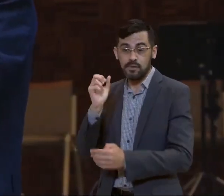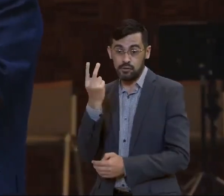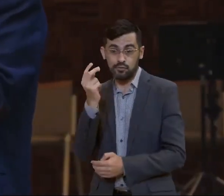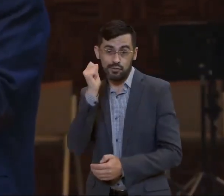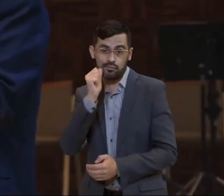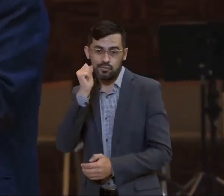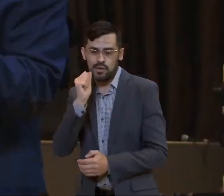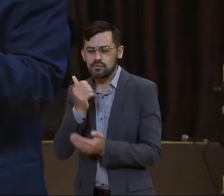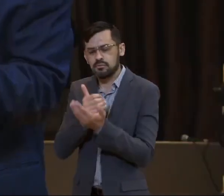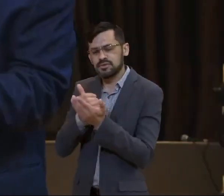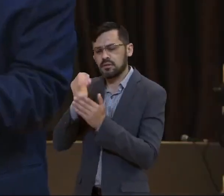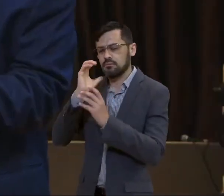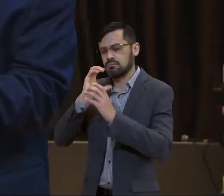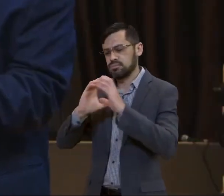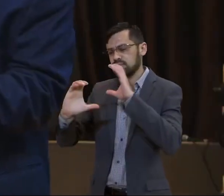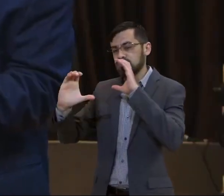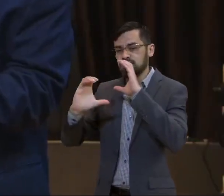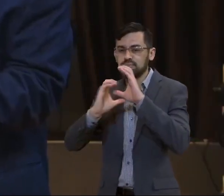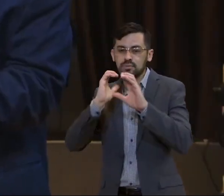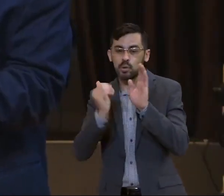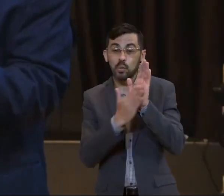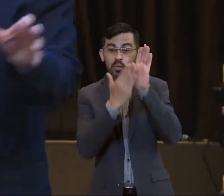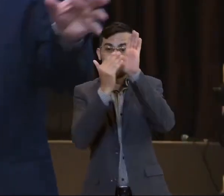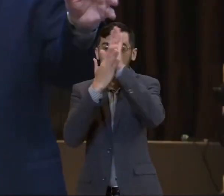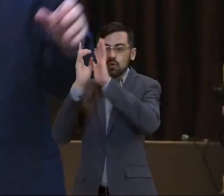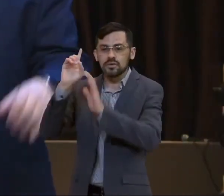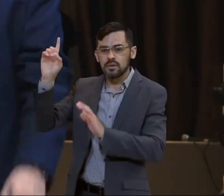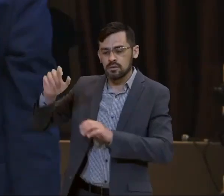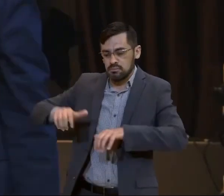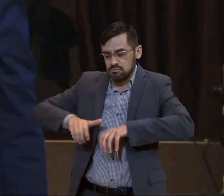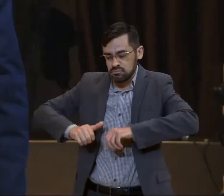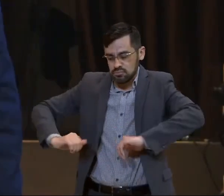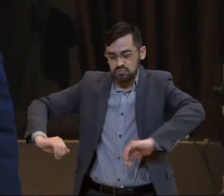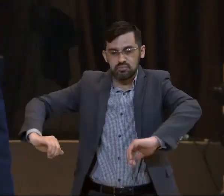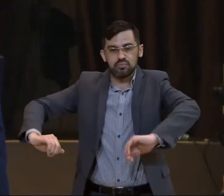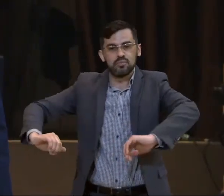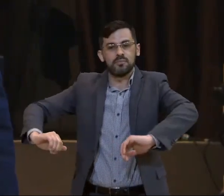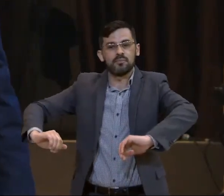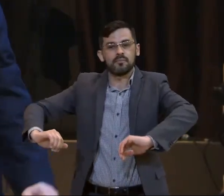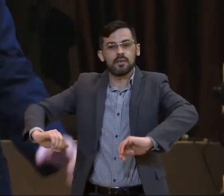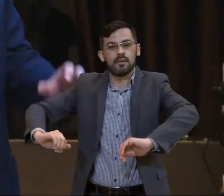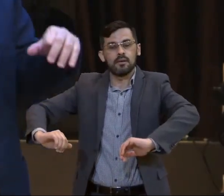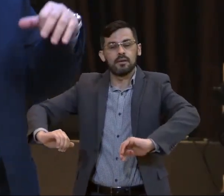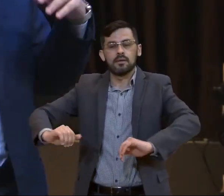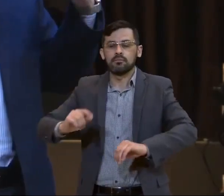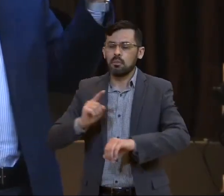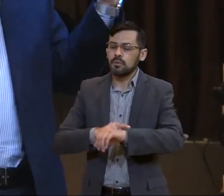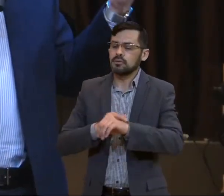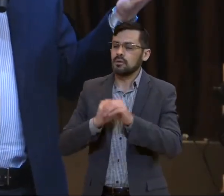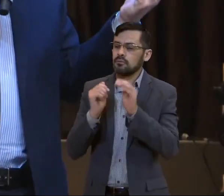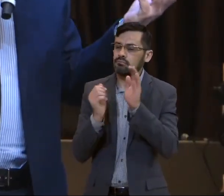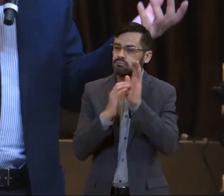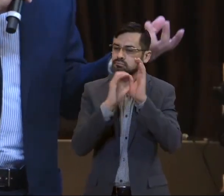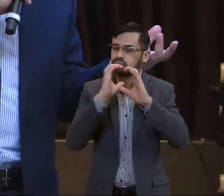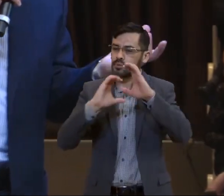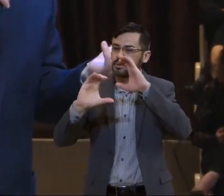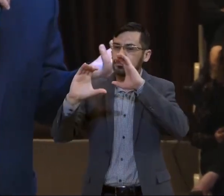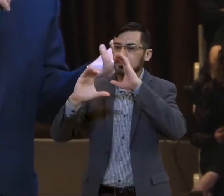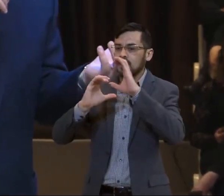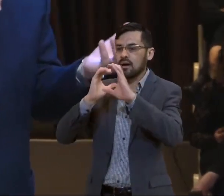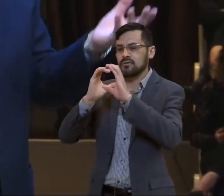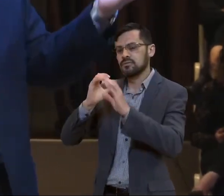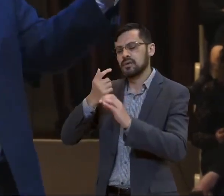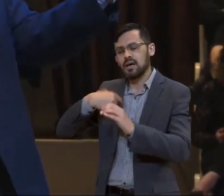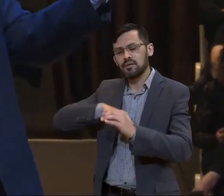junto cantaram louvores a Deus, segurando na mão dele. E enquanto cantávamos a nossa